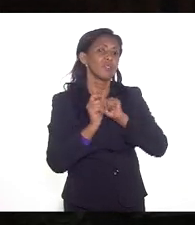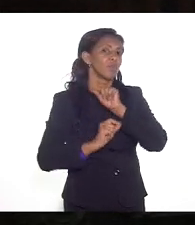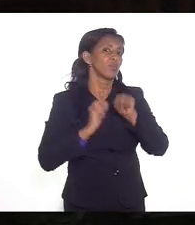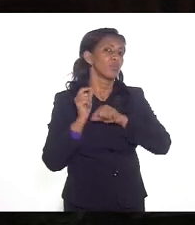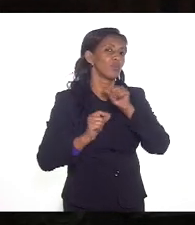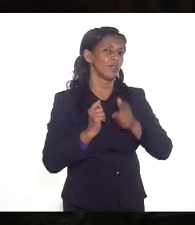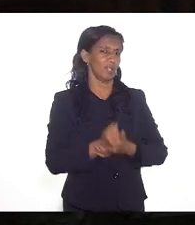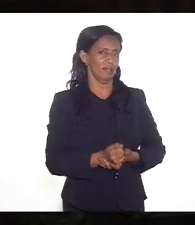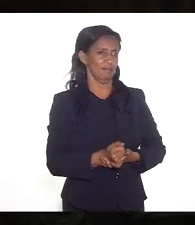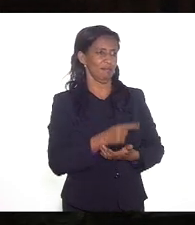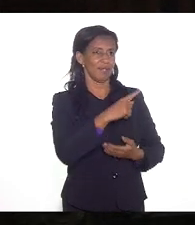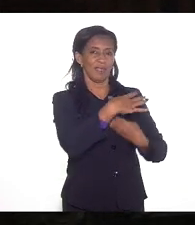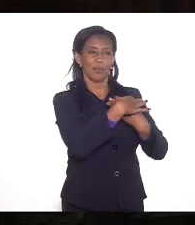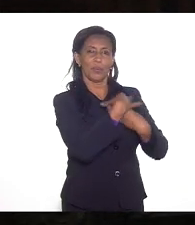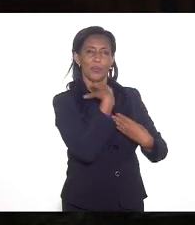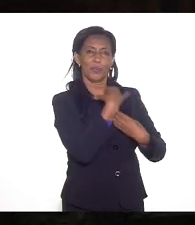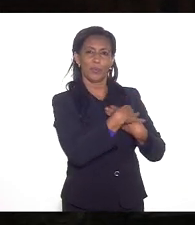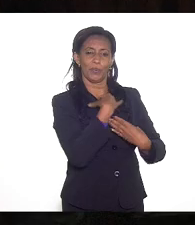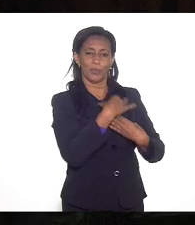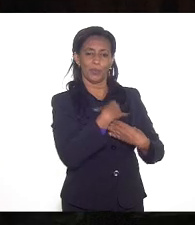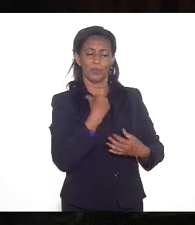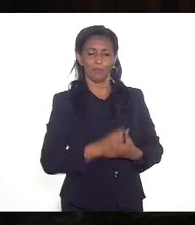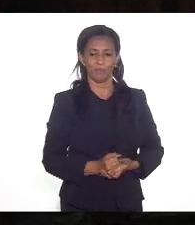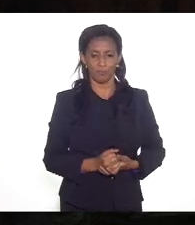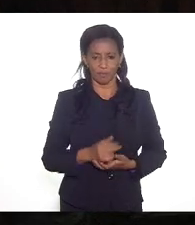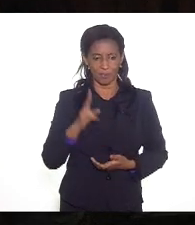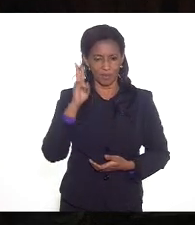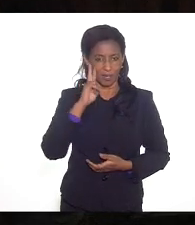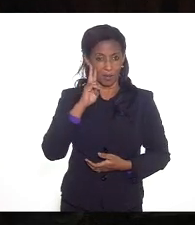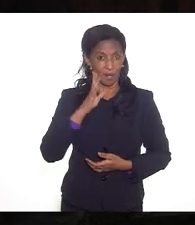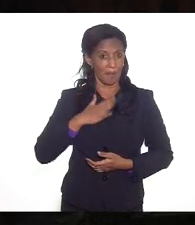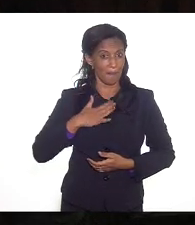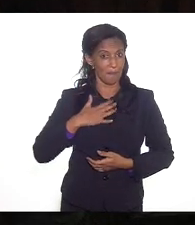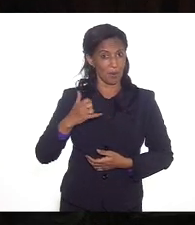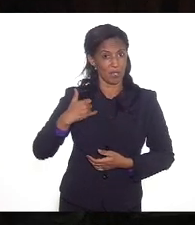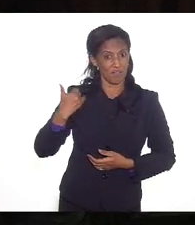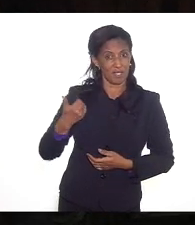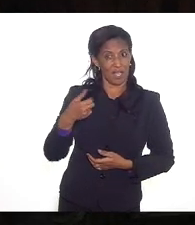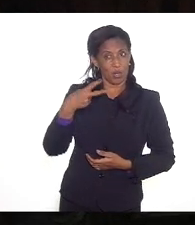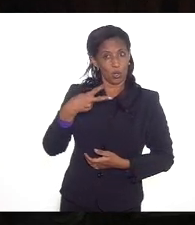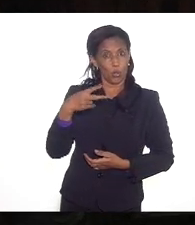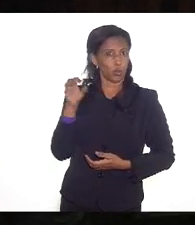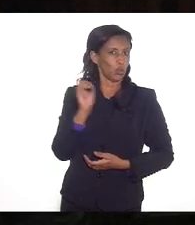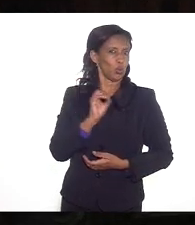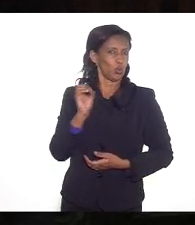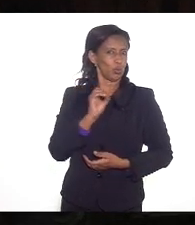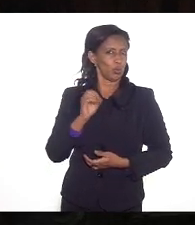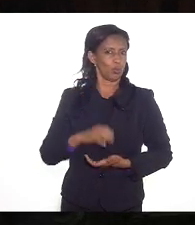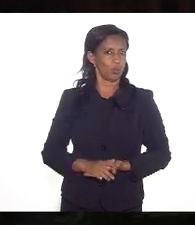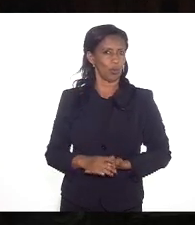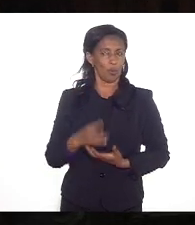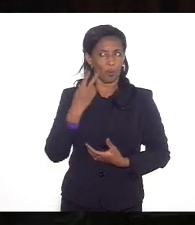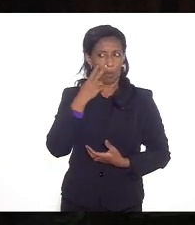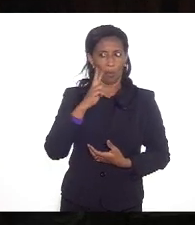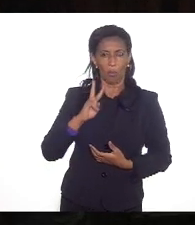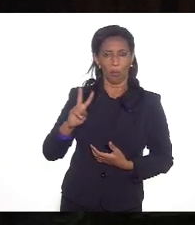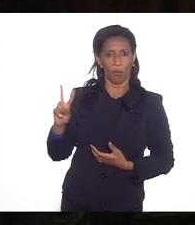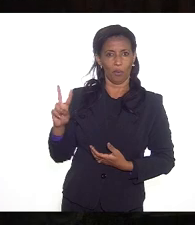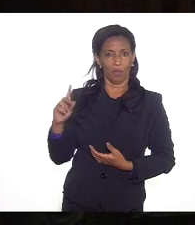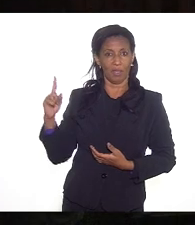e ele me aconselhou Eu lembro que era meu aniversário dois de outubro quando olhei para o lado